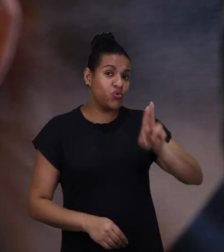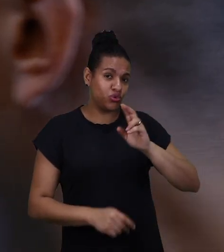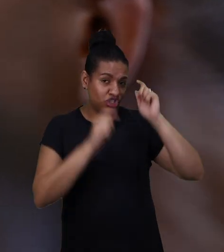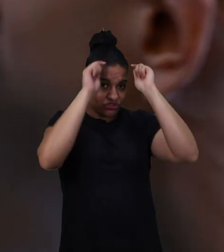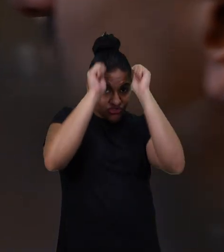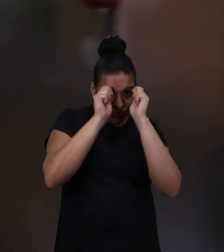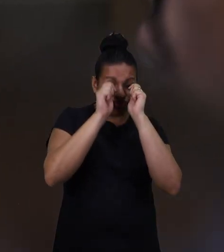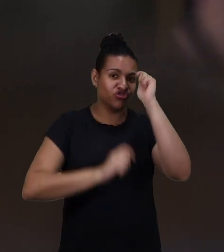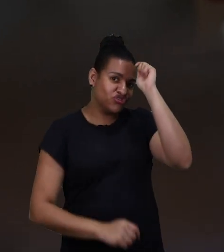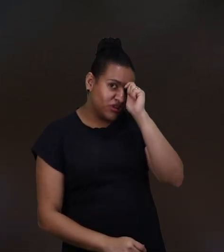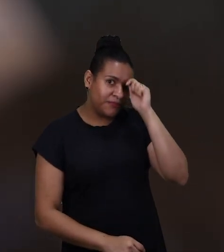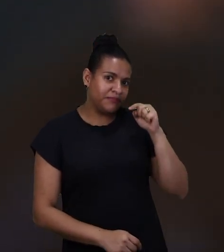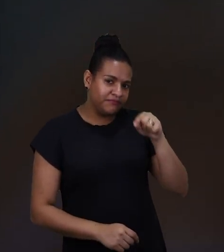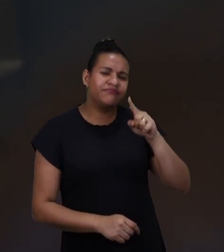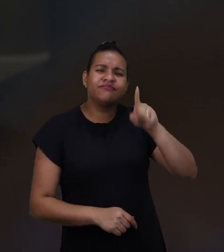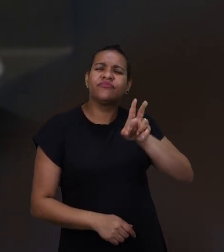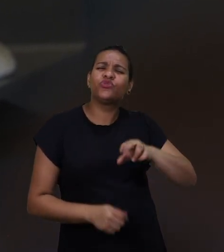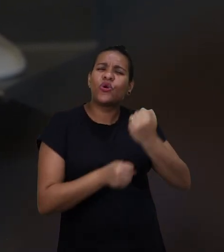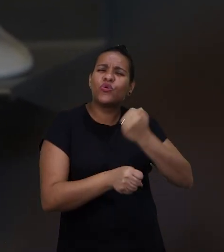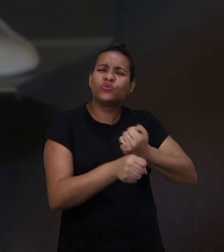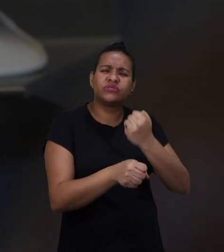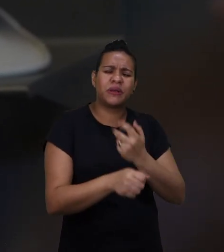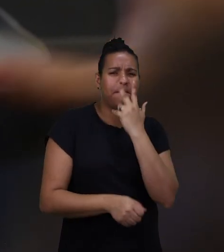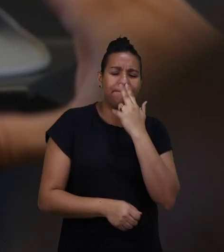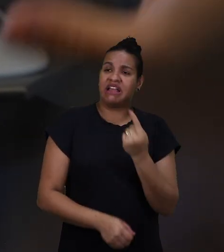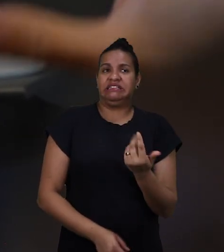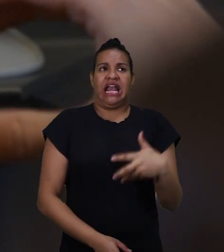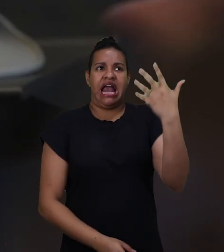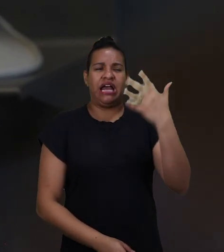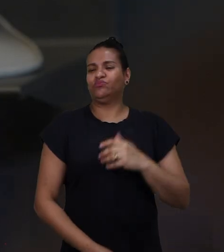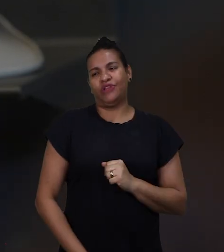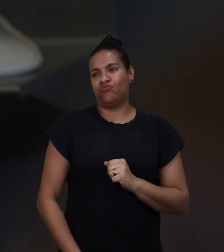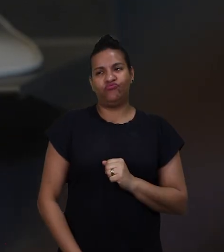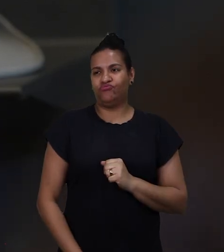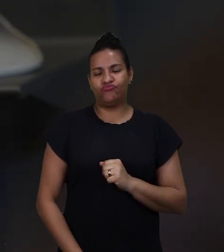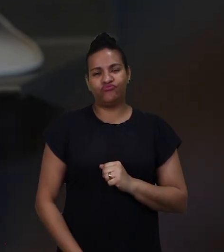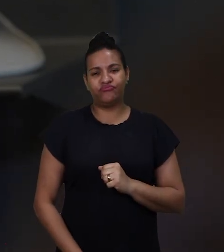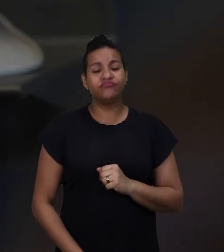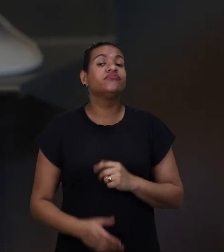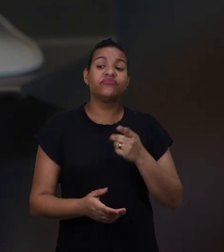Esse chapéu utilizado em obra, ele é um objeto que parece raro e caro para vocês?